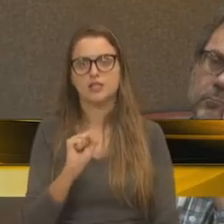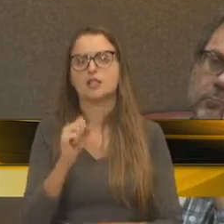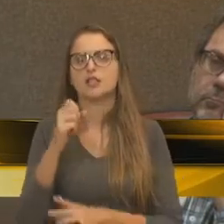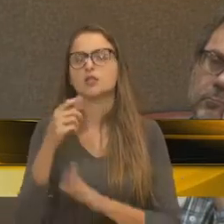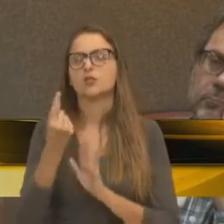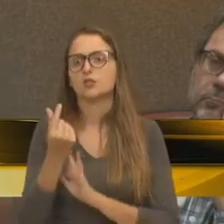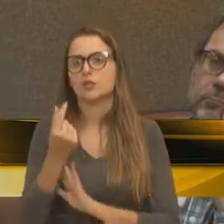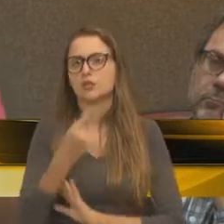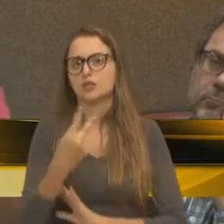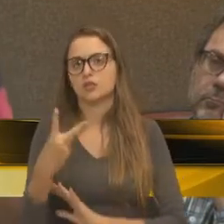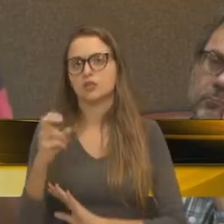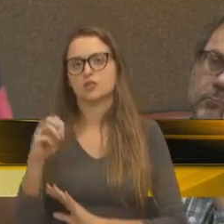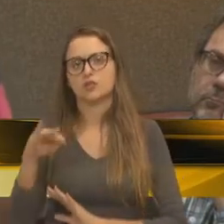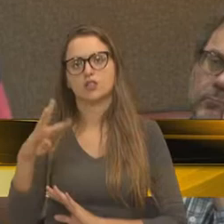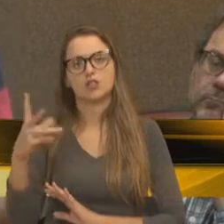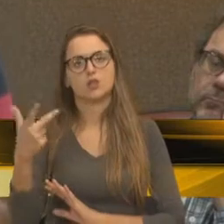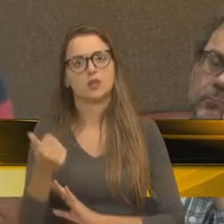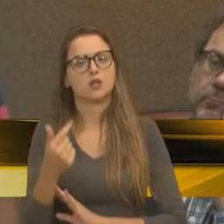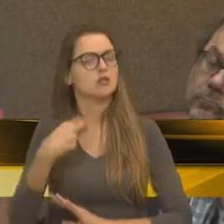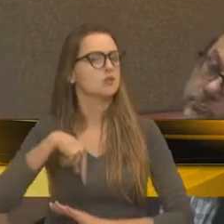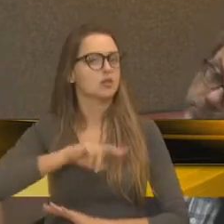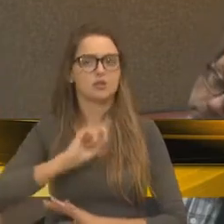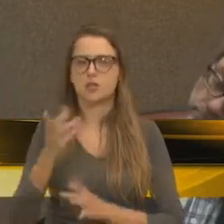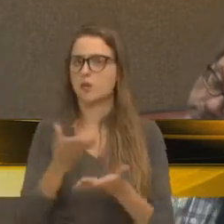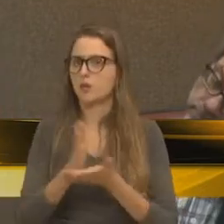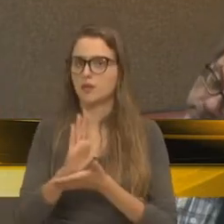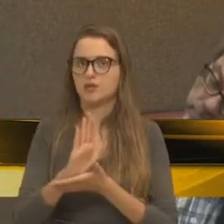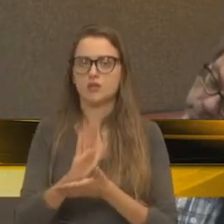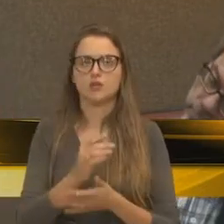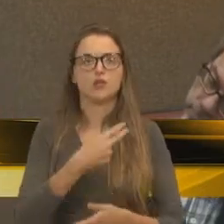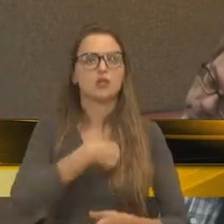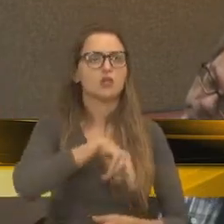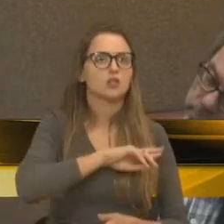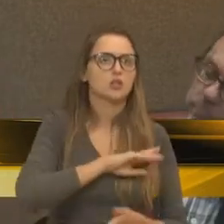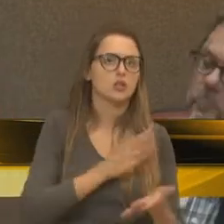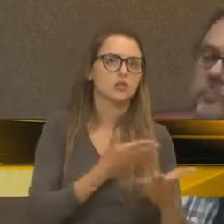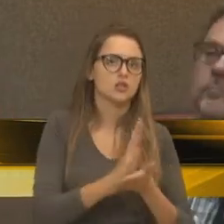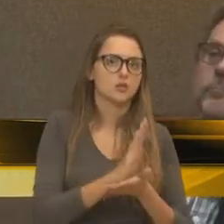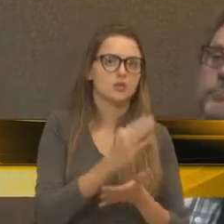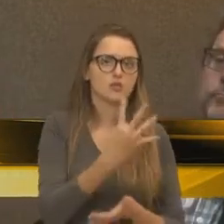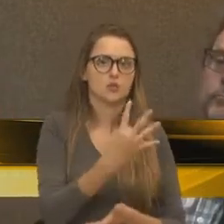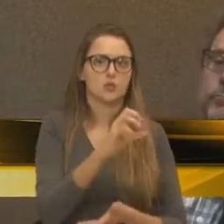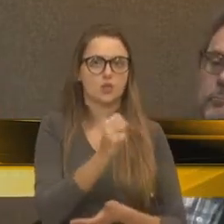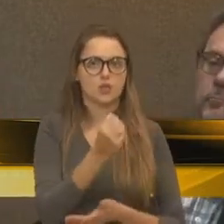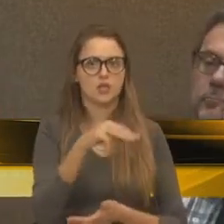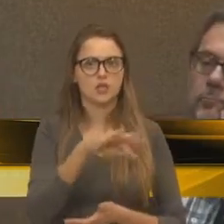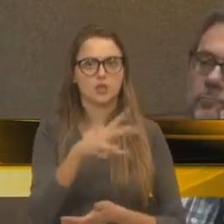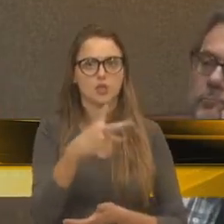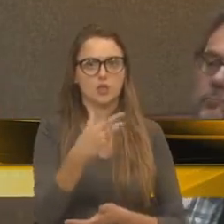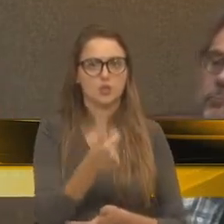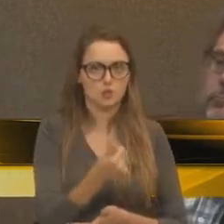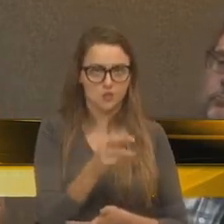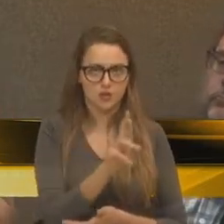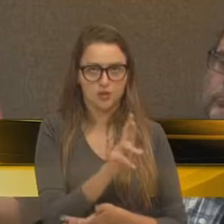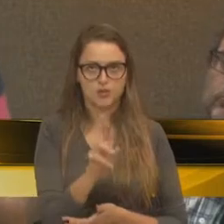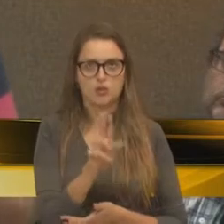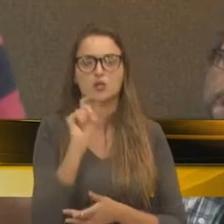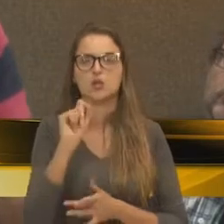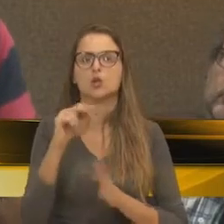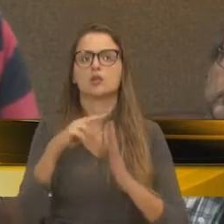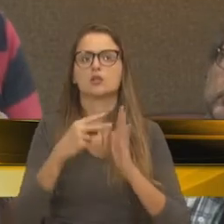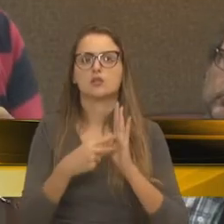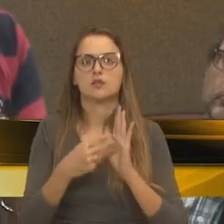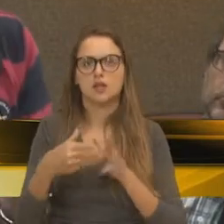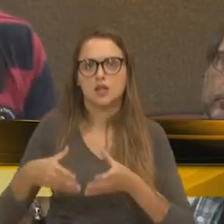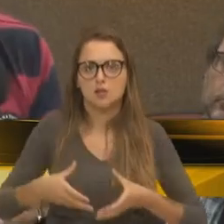nós não estamos autorizando isso nós estamos autorizando aproximadamente 48 milhões e 500 no que tange o que a galeria